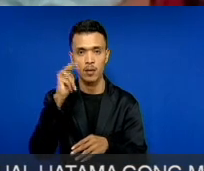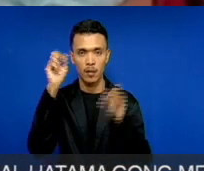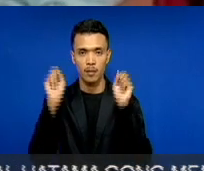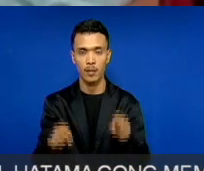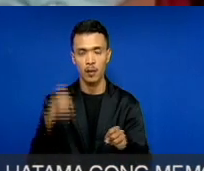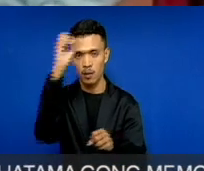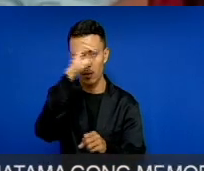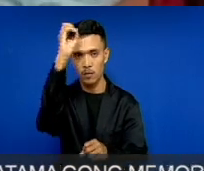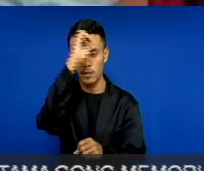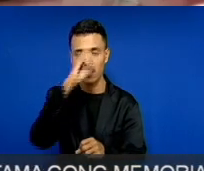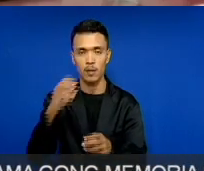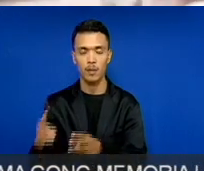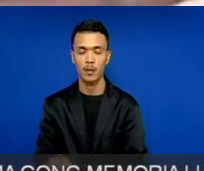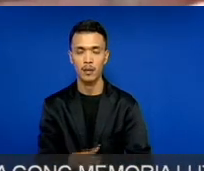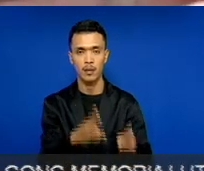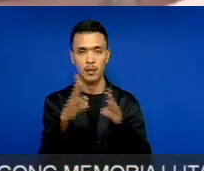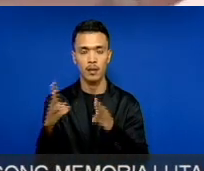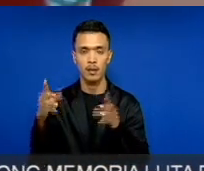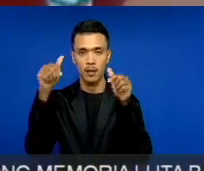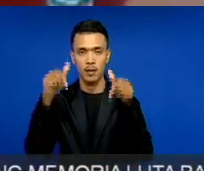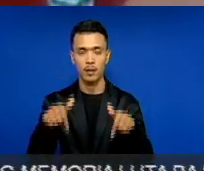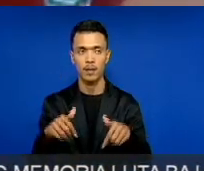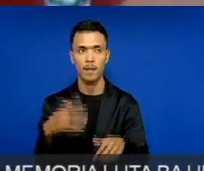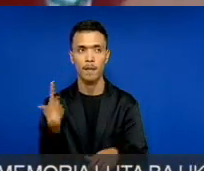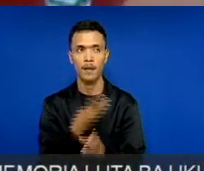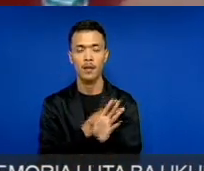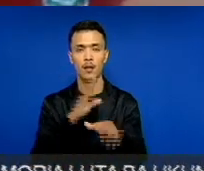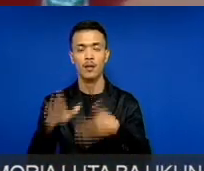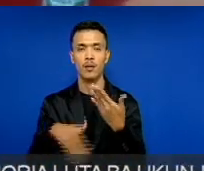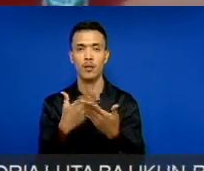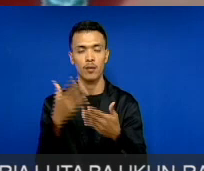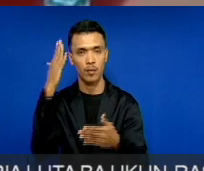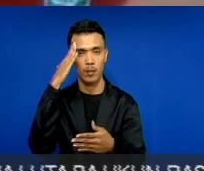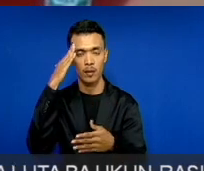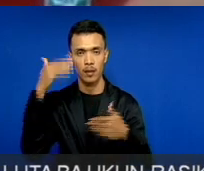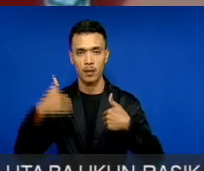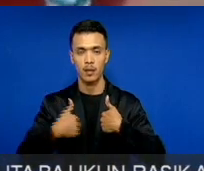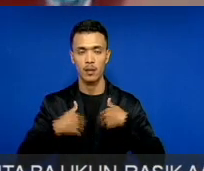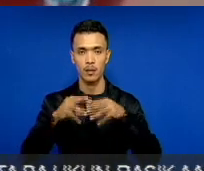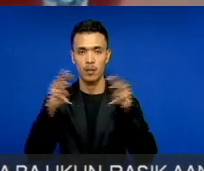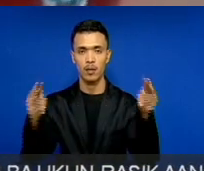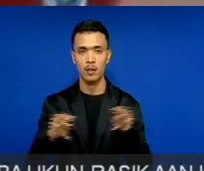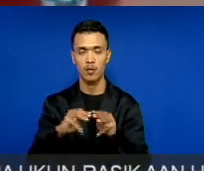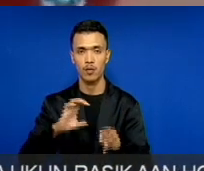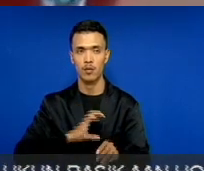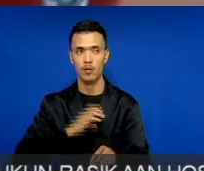observa direita condição autoestrada ne. Ita utratene kata ia município Covalima durante